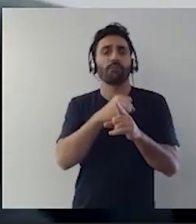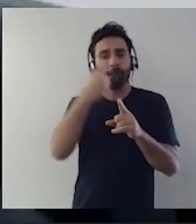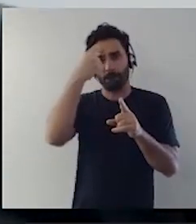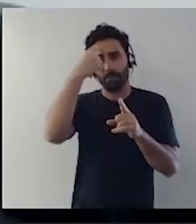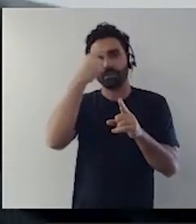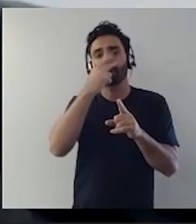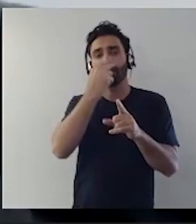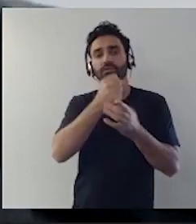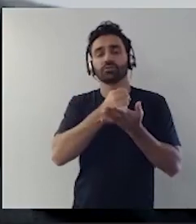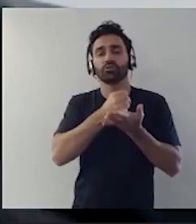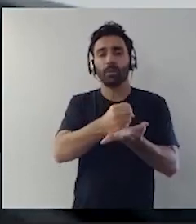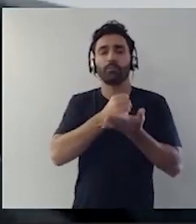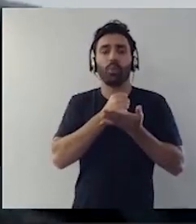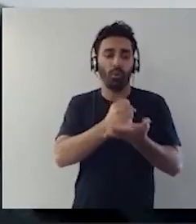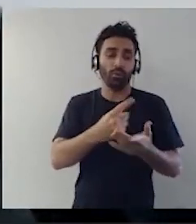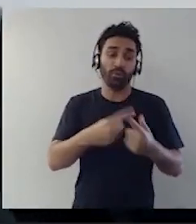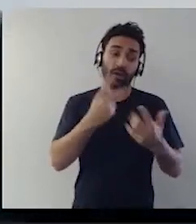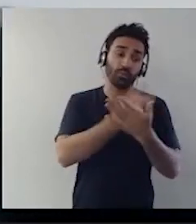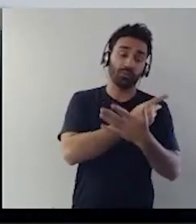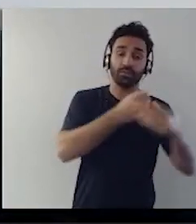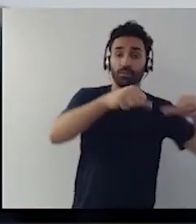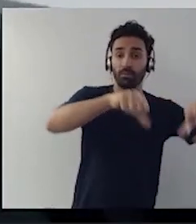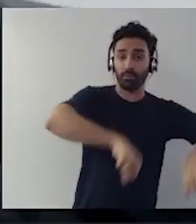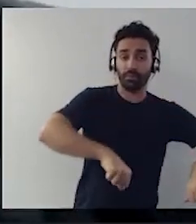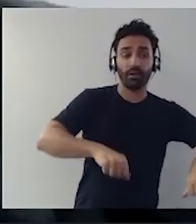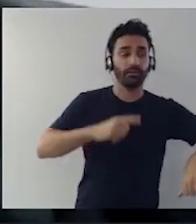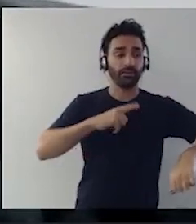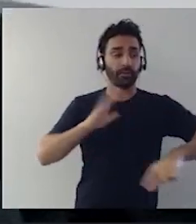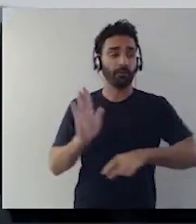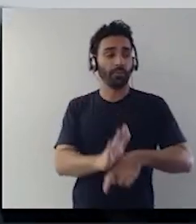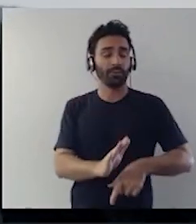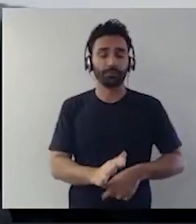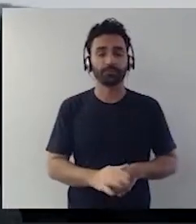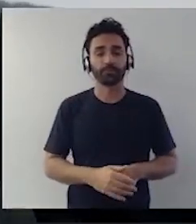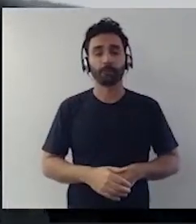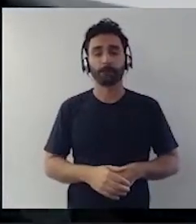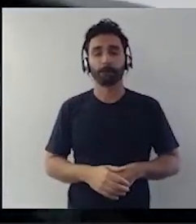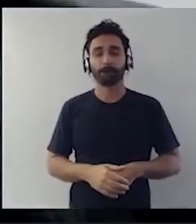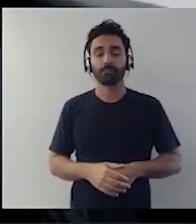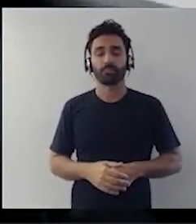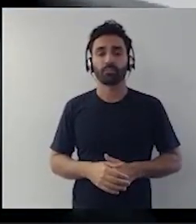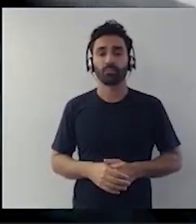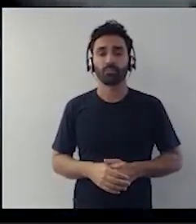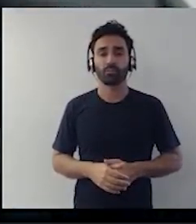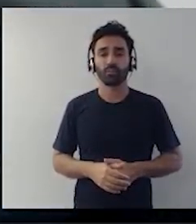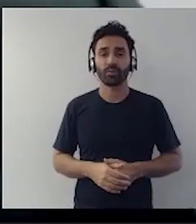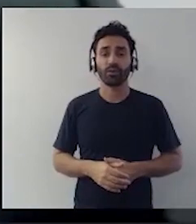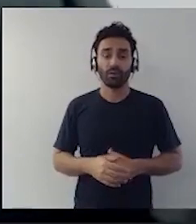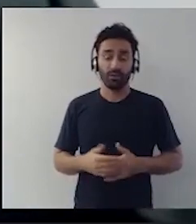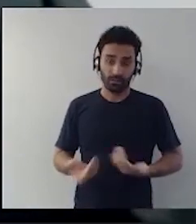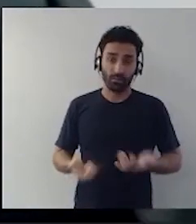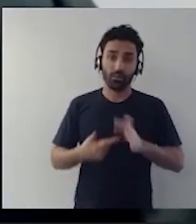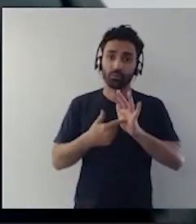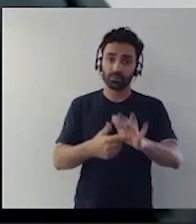de solidariedade na crise. Os colegas, vejam bem, eu citei 4 exemplos